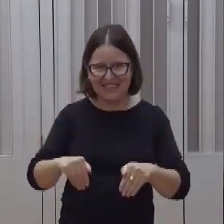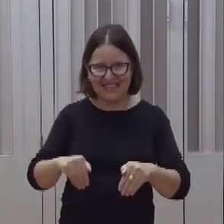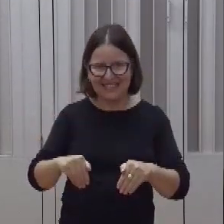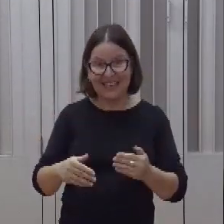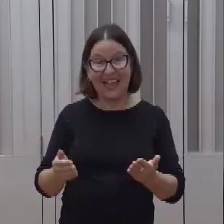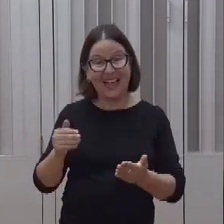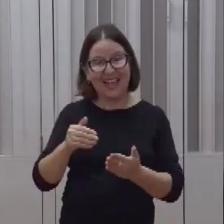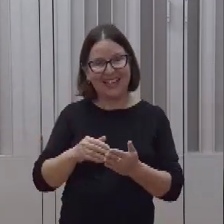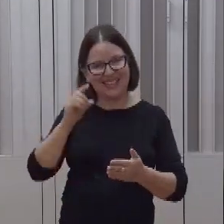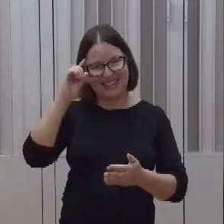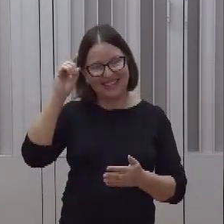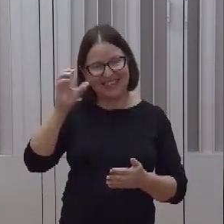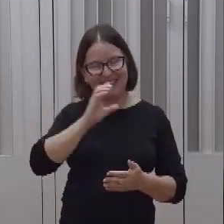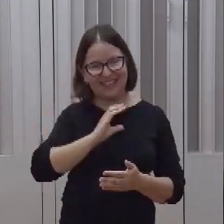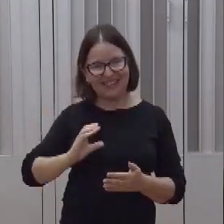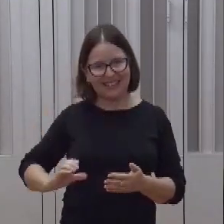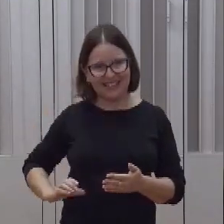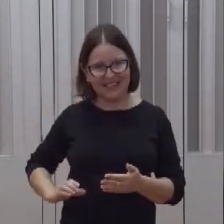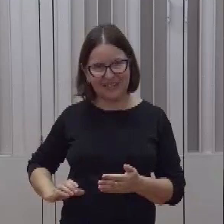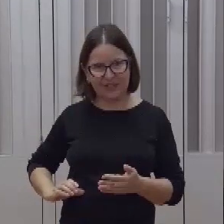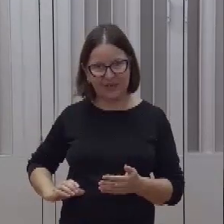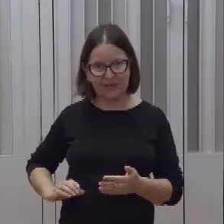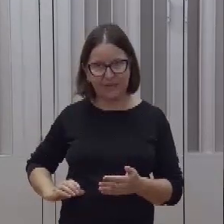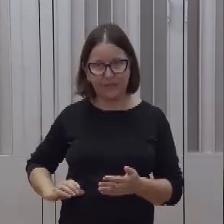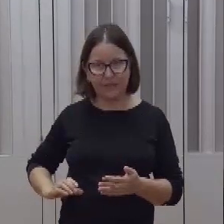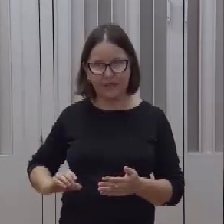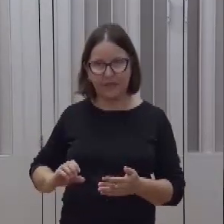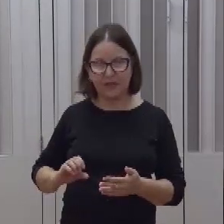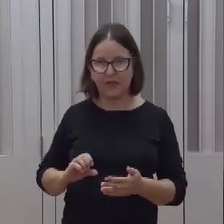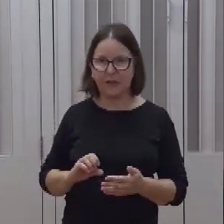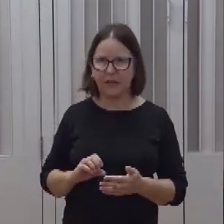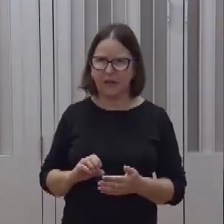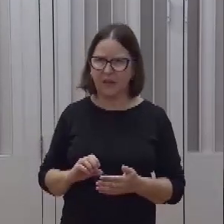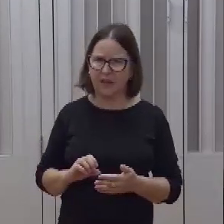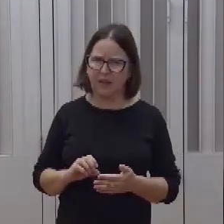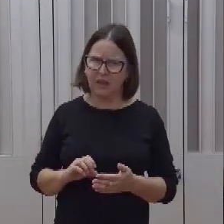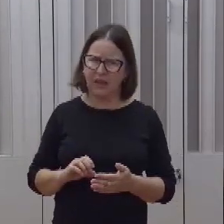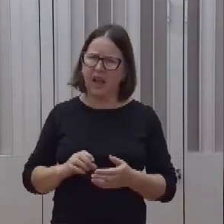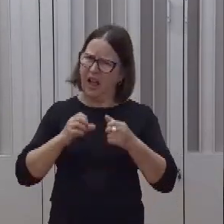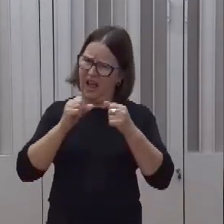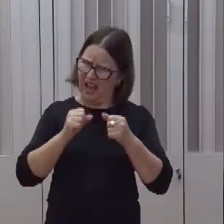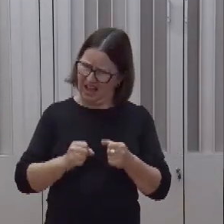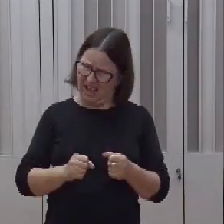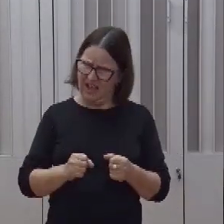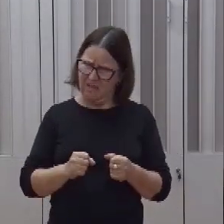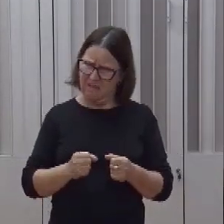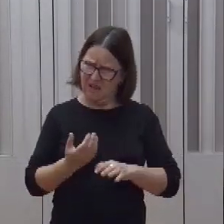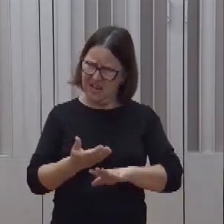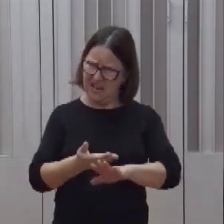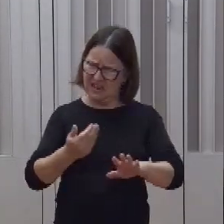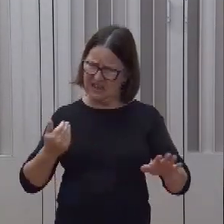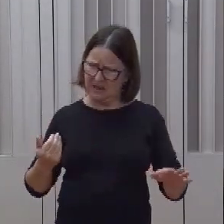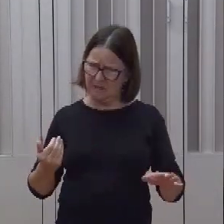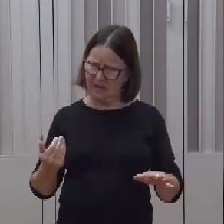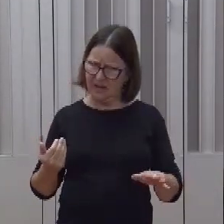de Cristo, se eles podem, em qualquer momento, ser cortados por não